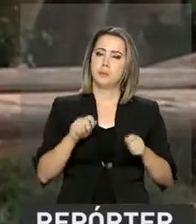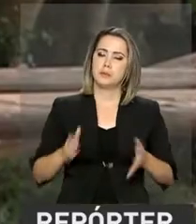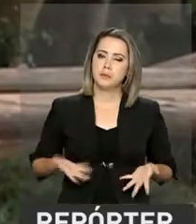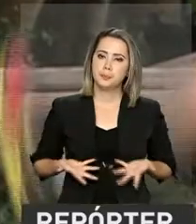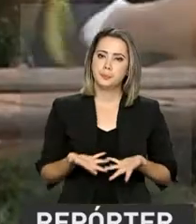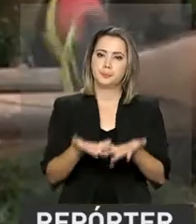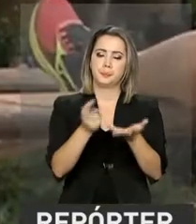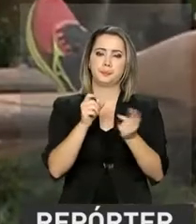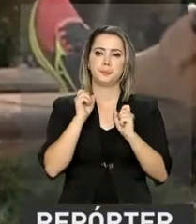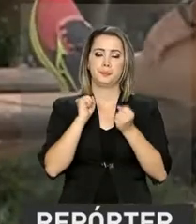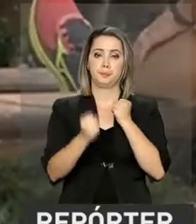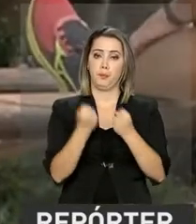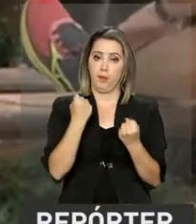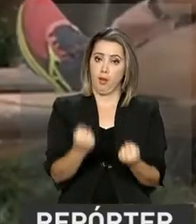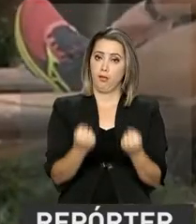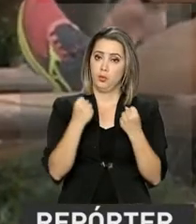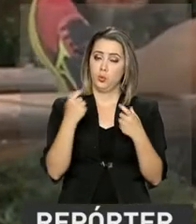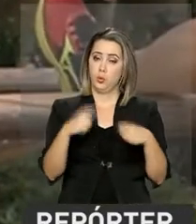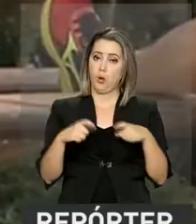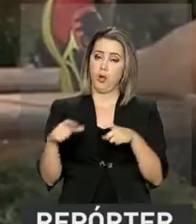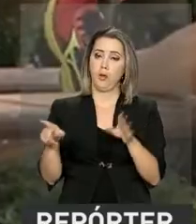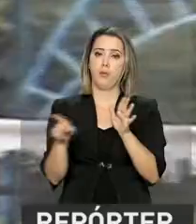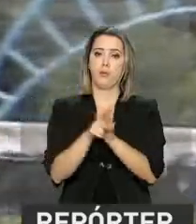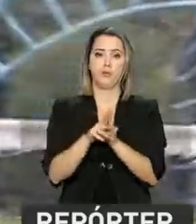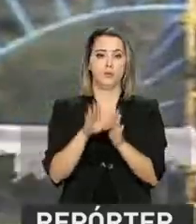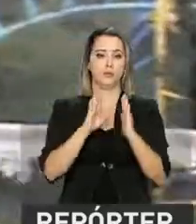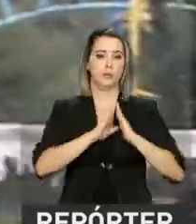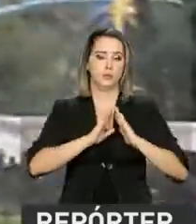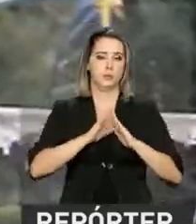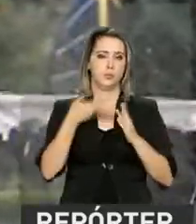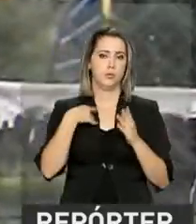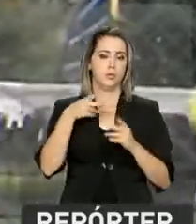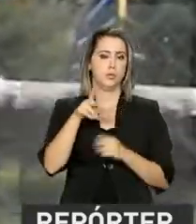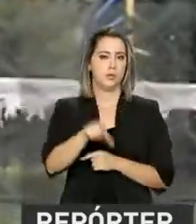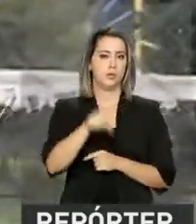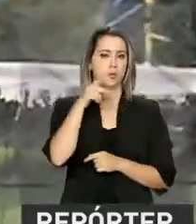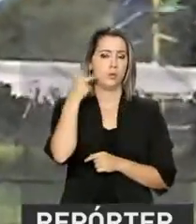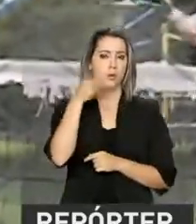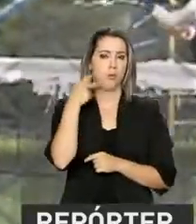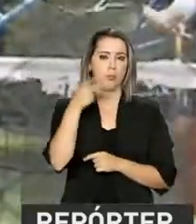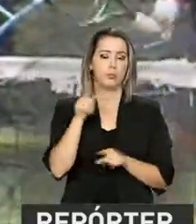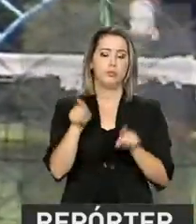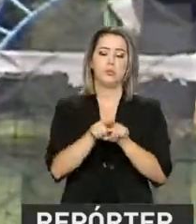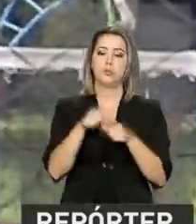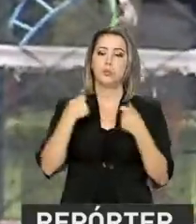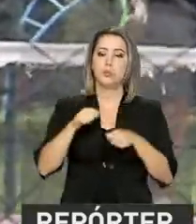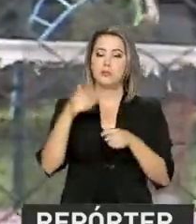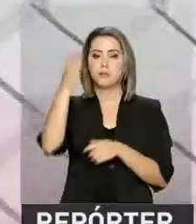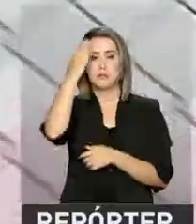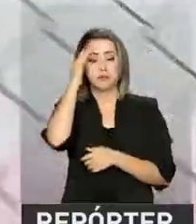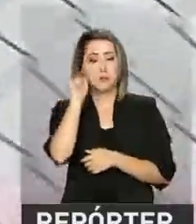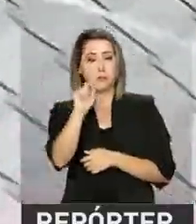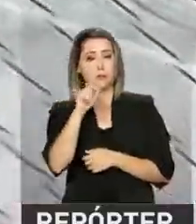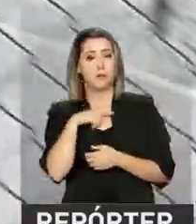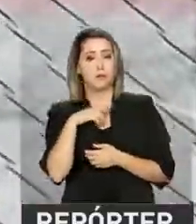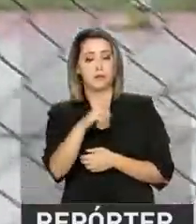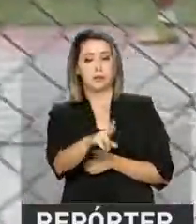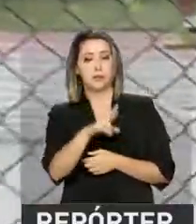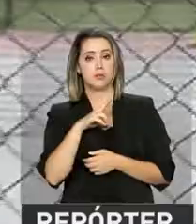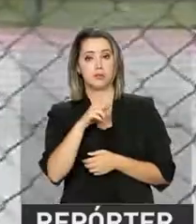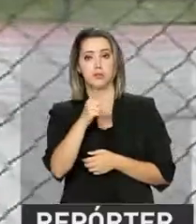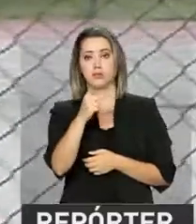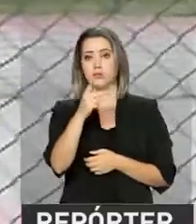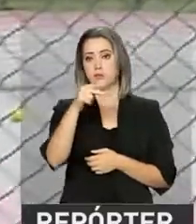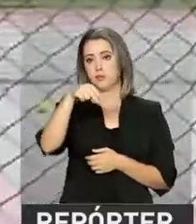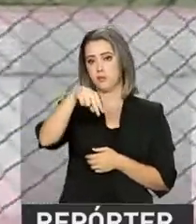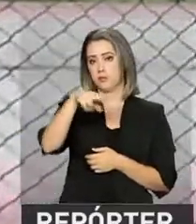físicas na região onde moram e para definir investimentos e iniciativas o poder público tem como base os resultados da pnad